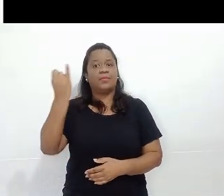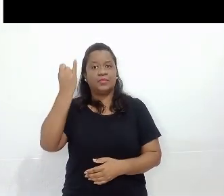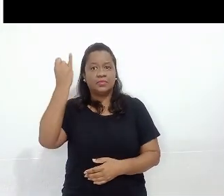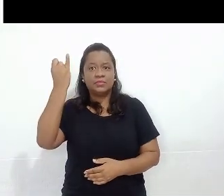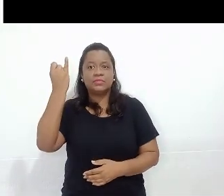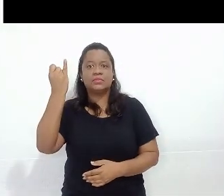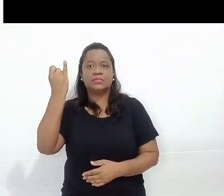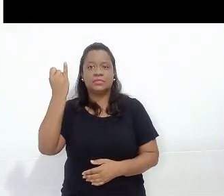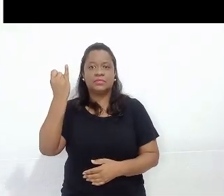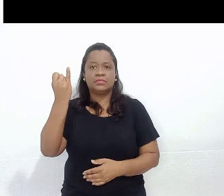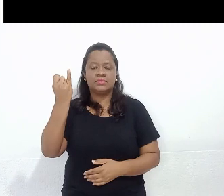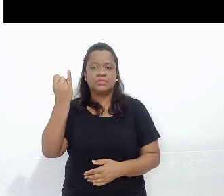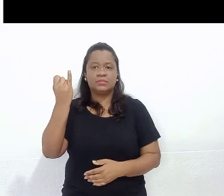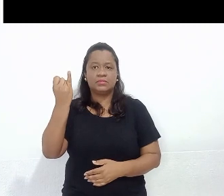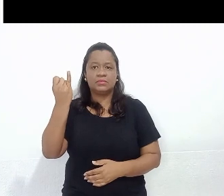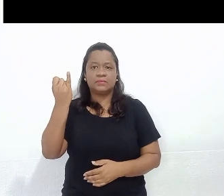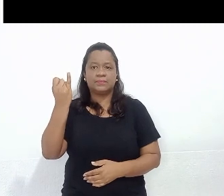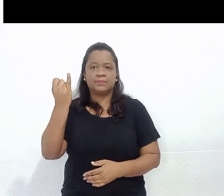forme